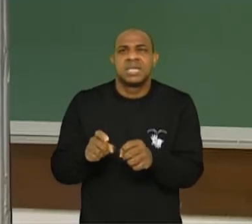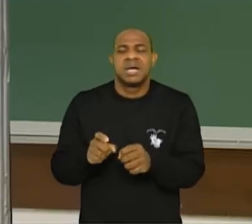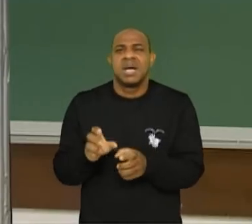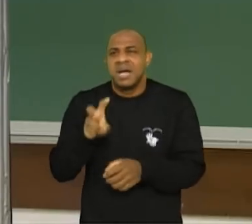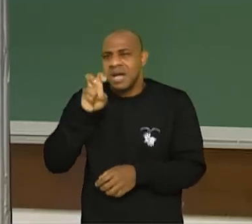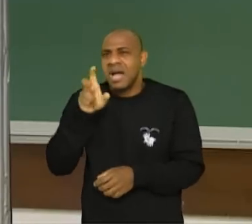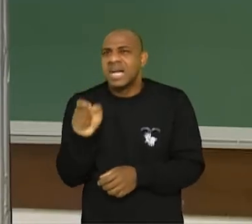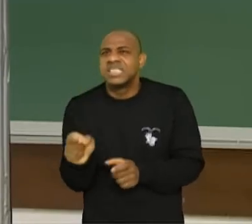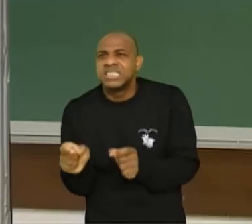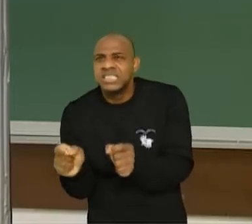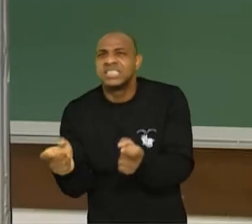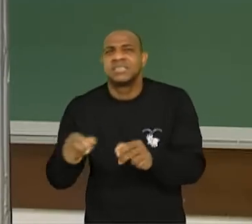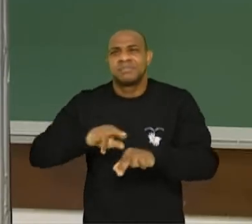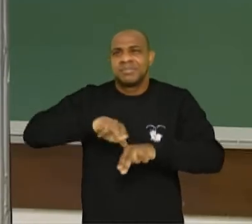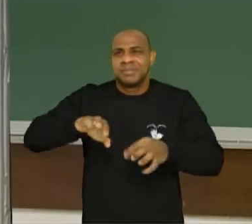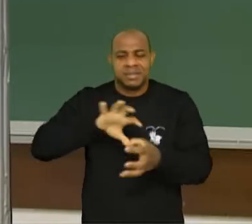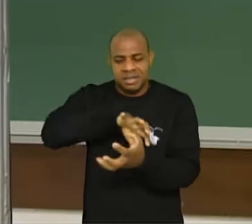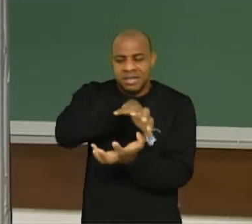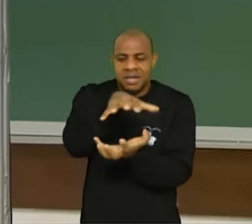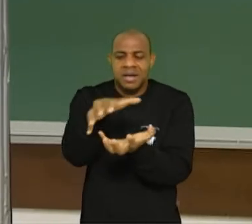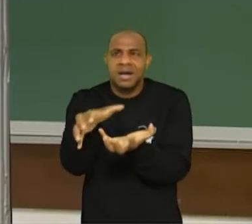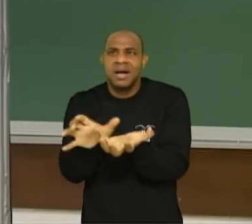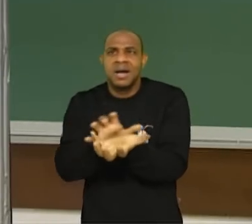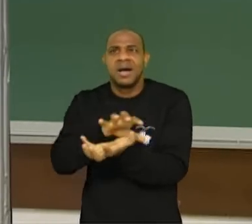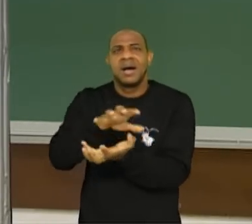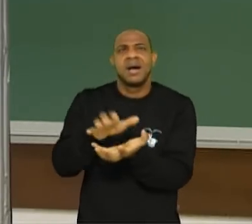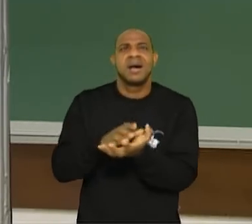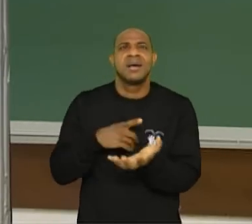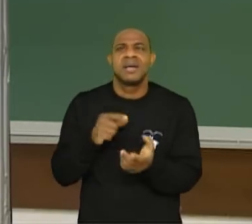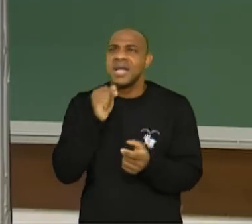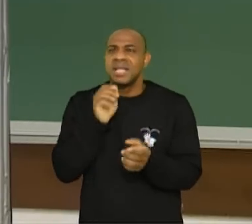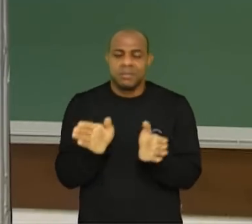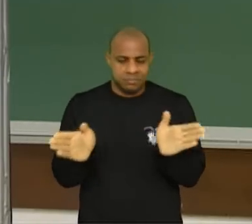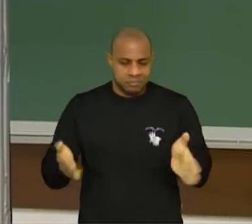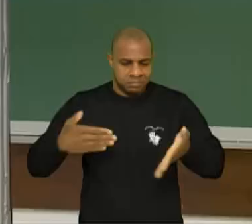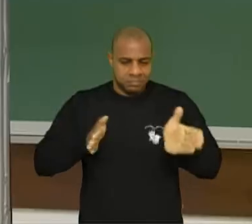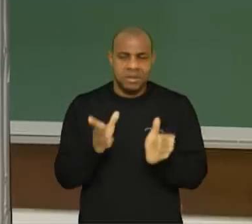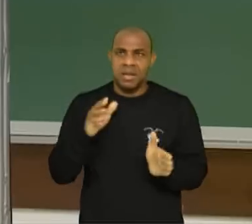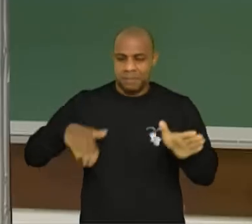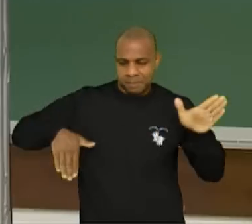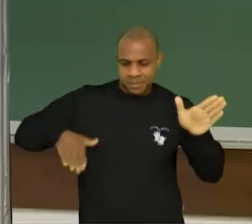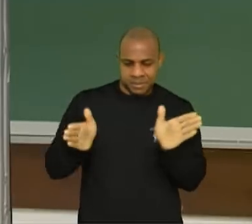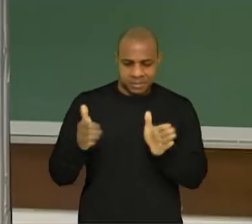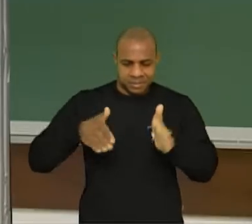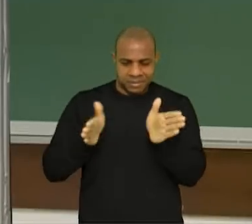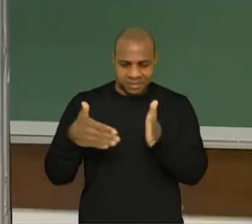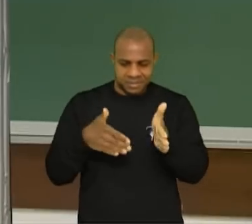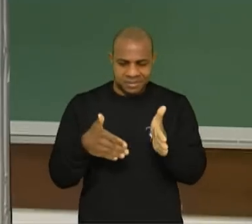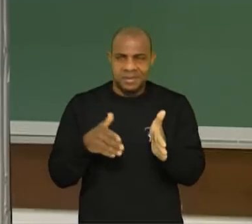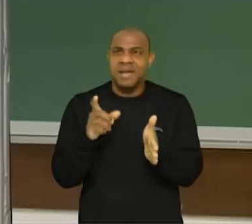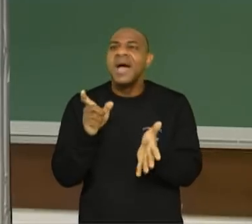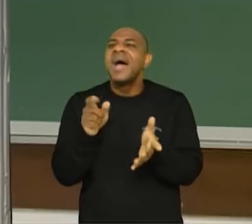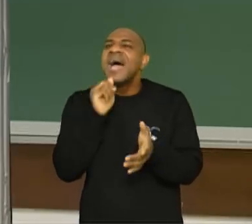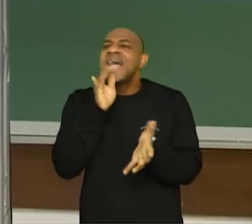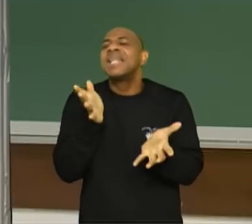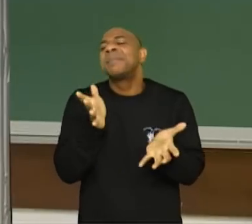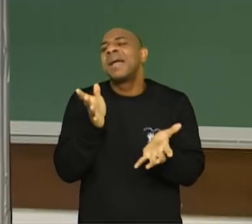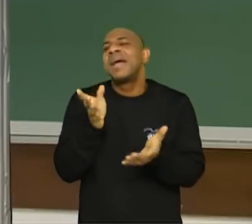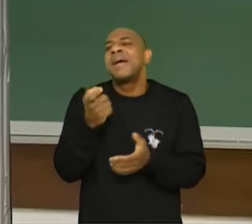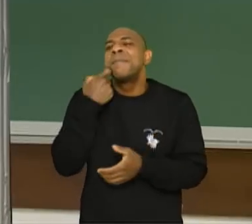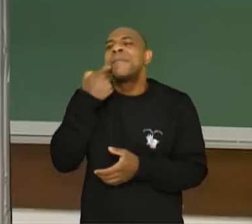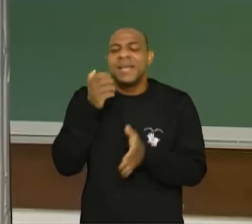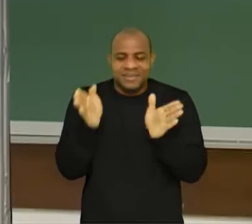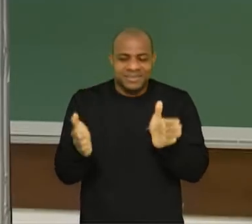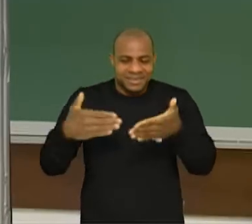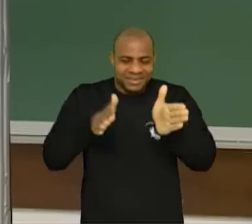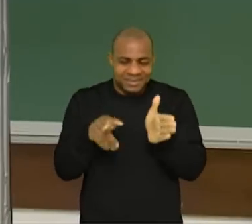forma um pequeno ecossistema ali. Você produzir, montar um aquário na tua casa lá, você vai ter um ecossistema artificial, você criou, né, com as